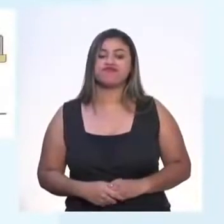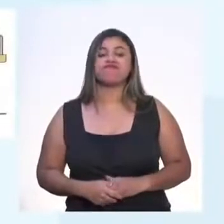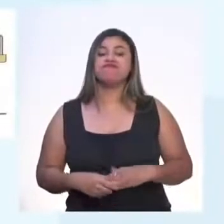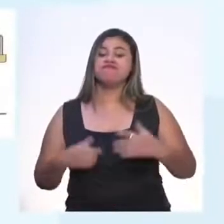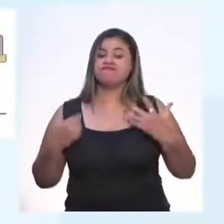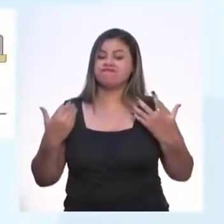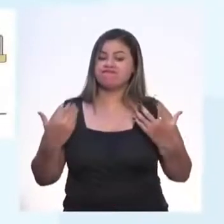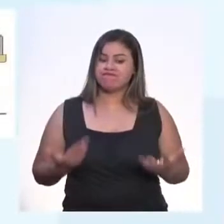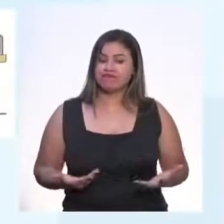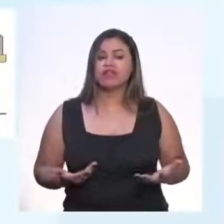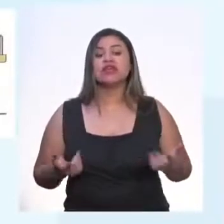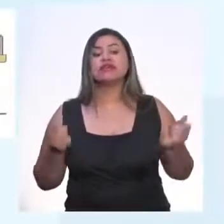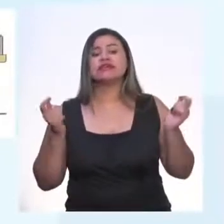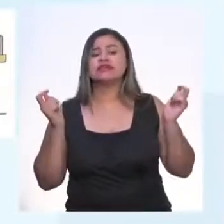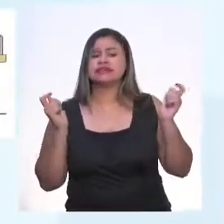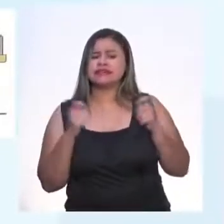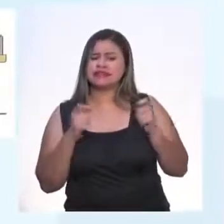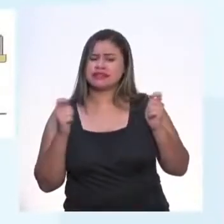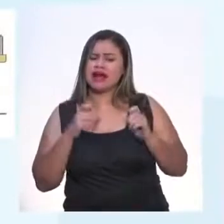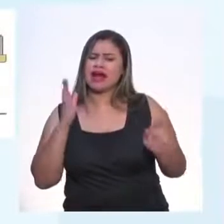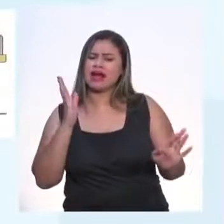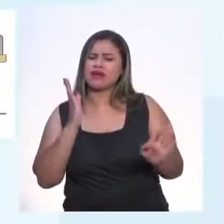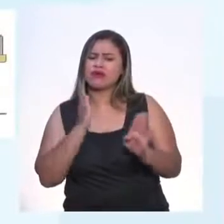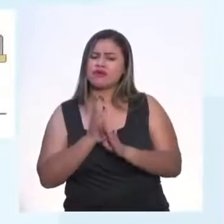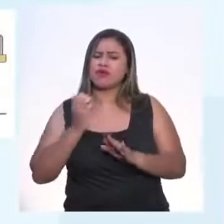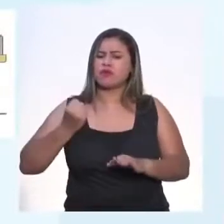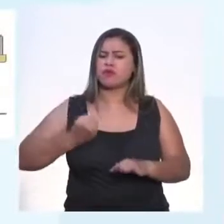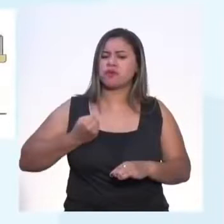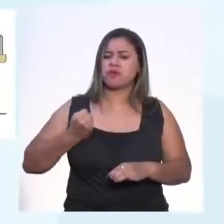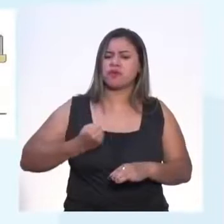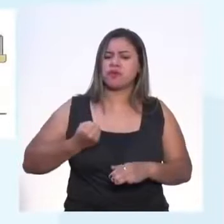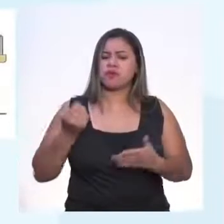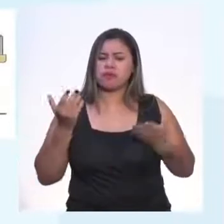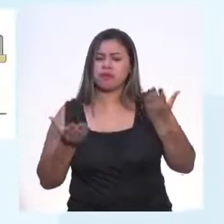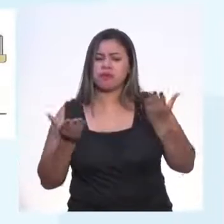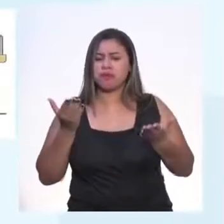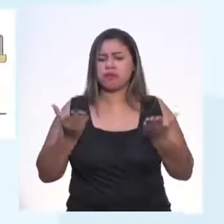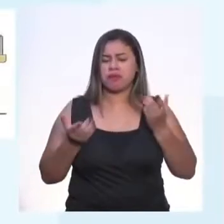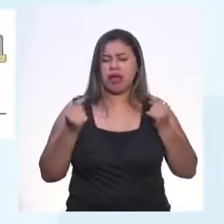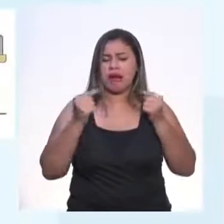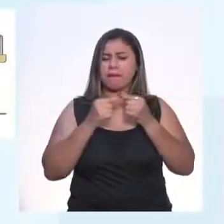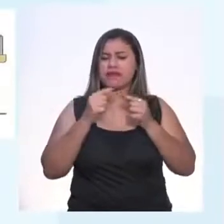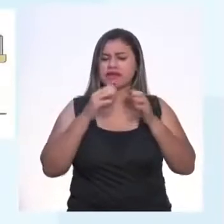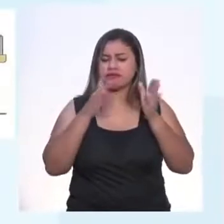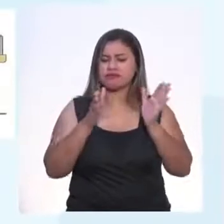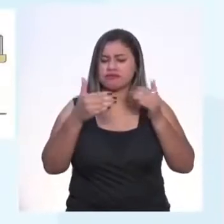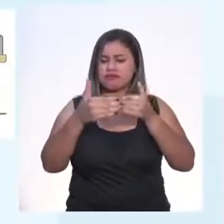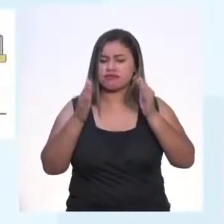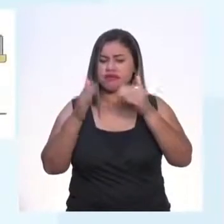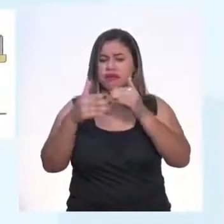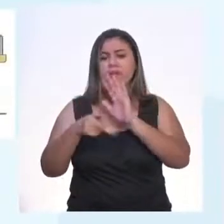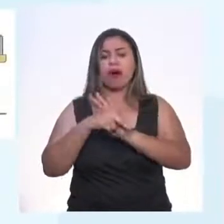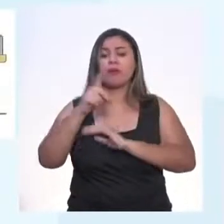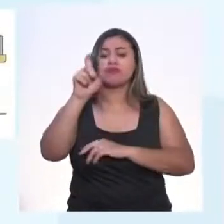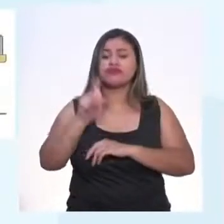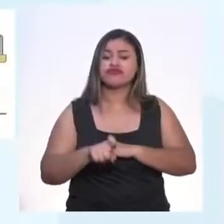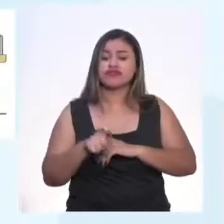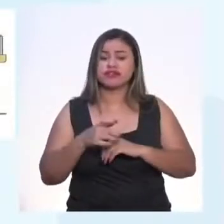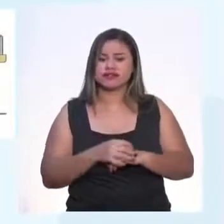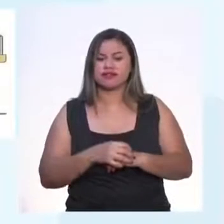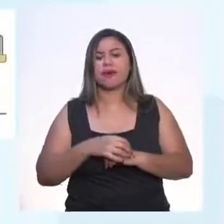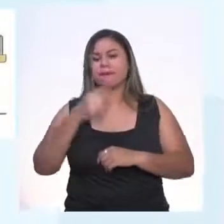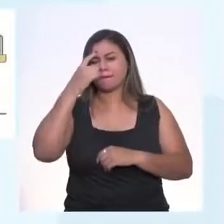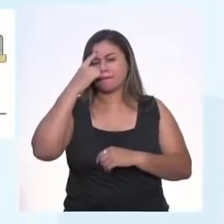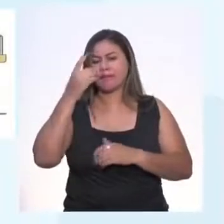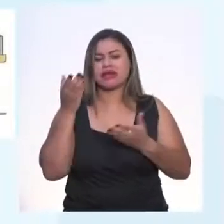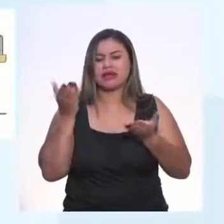caso, é possível descobrir quanto pesa o cubinho X? Para que os pratos, né, no